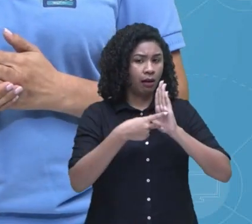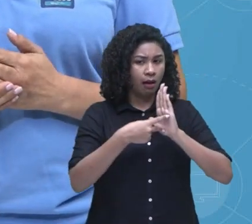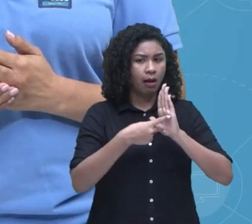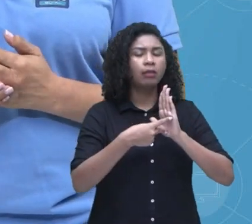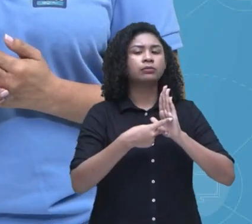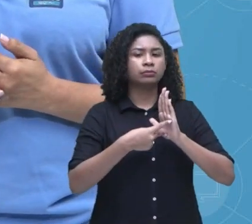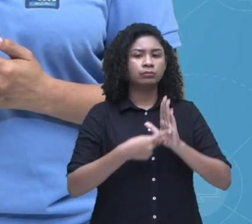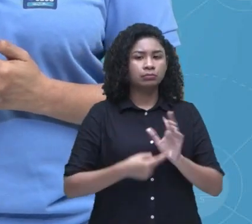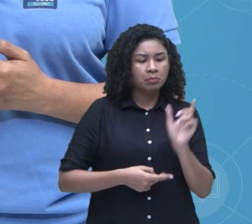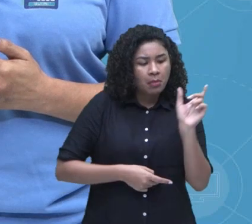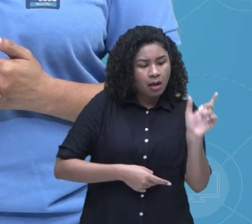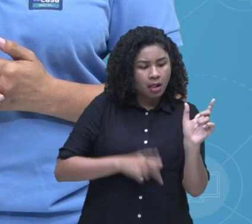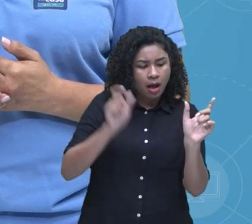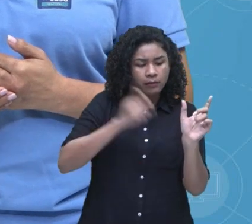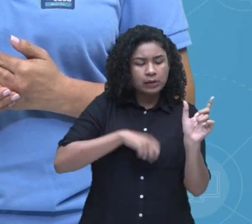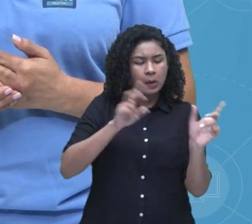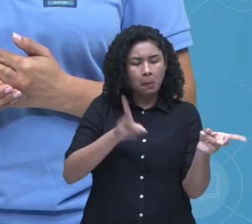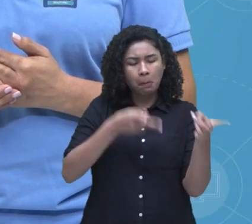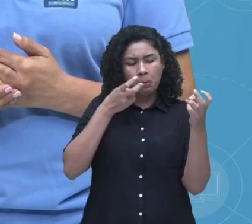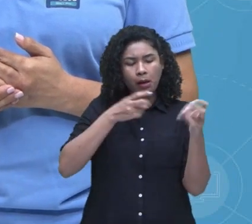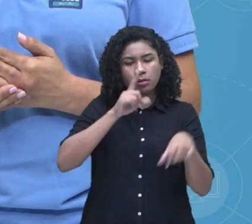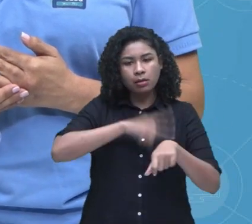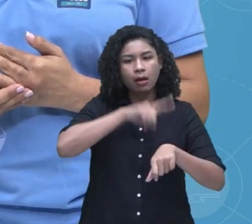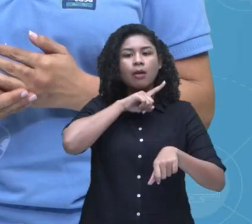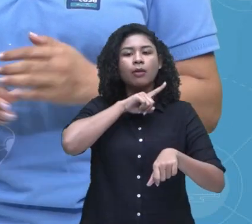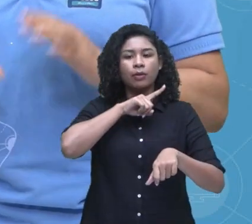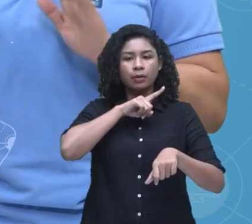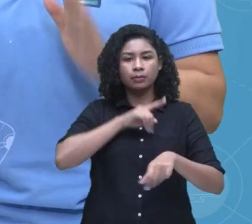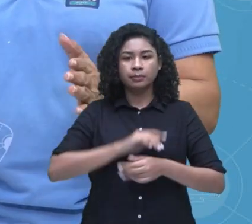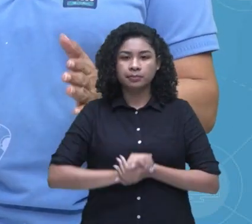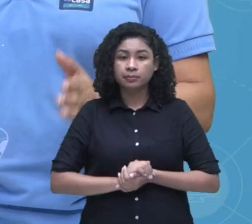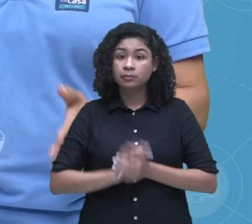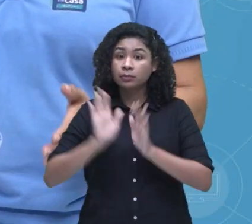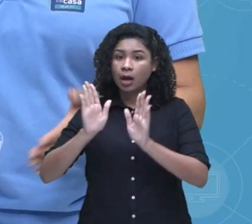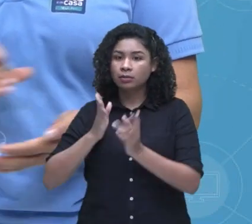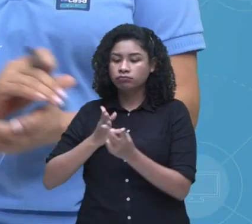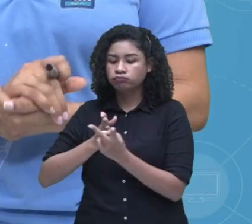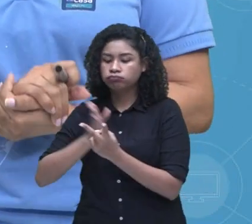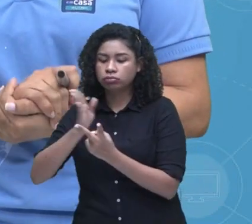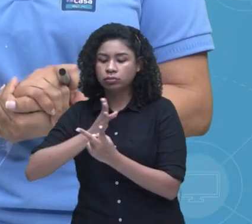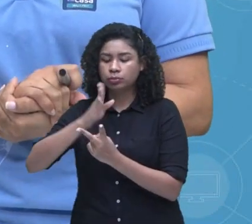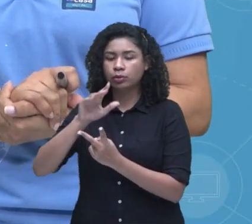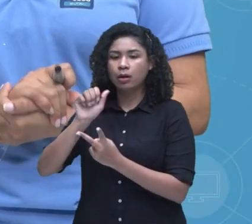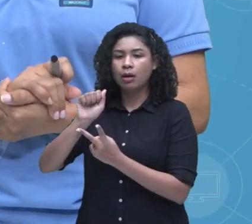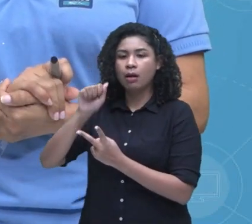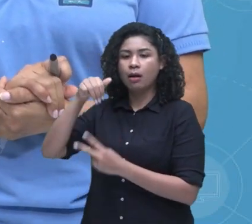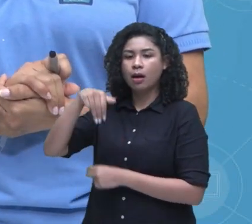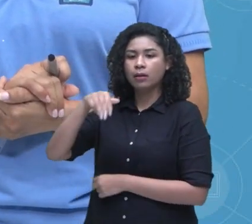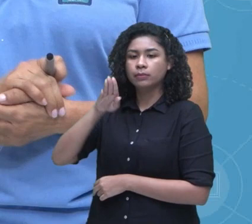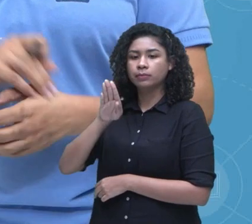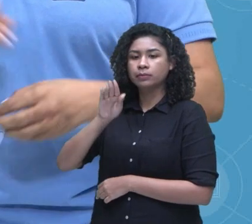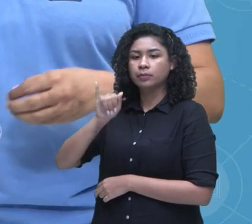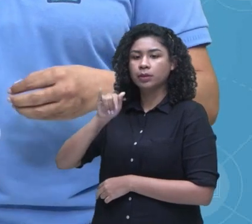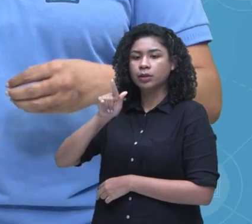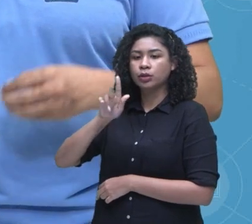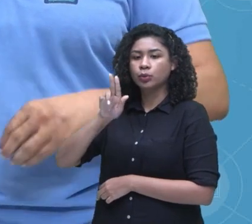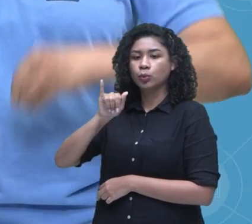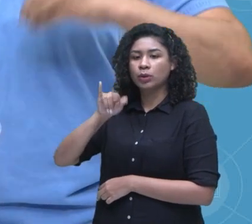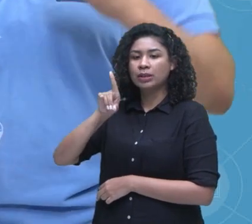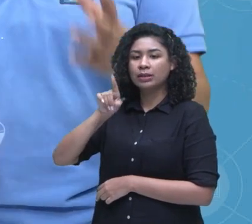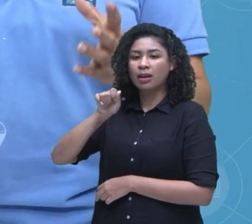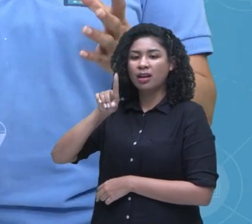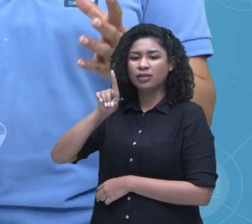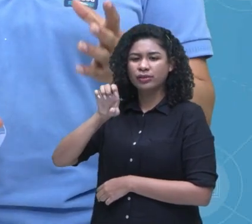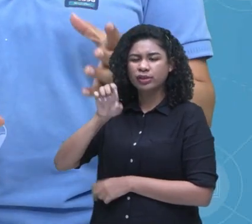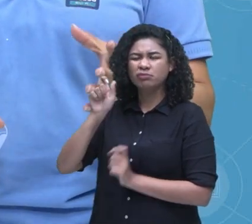determinada palavra está representando. Já ambiguidade, perdão, não. Você vai ficar com aquela dúvida.